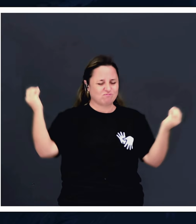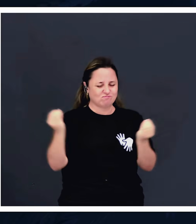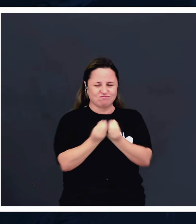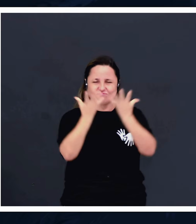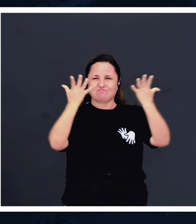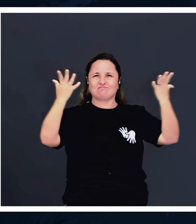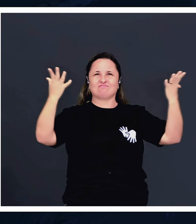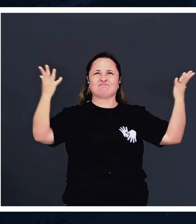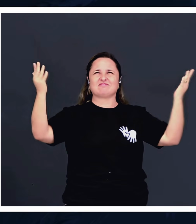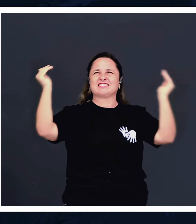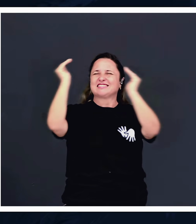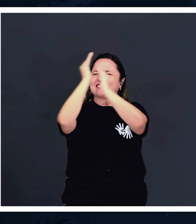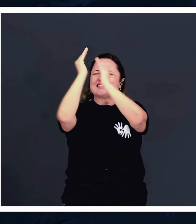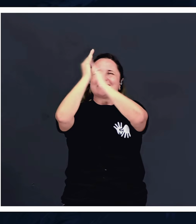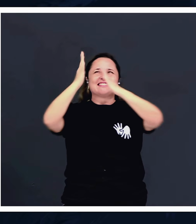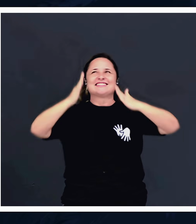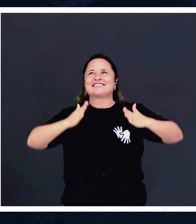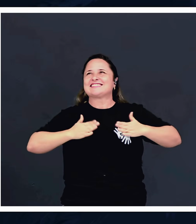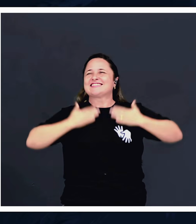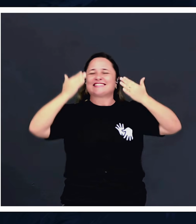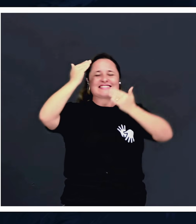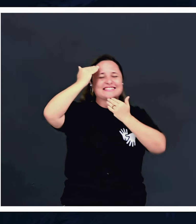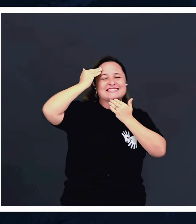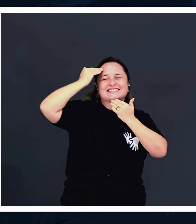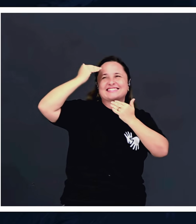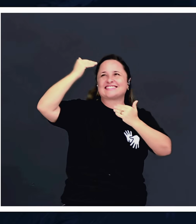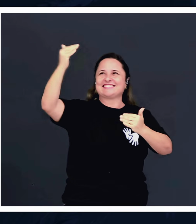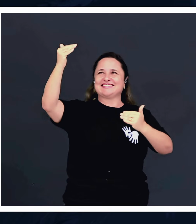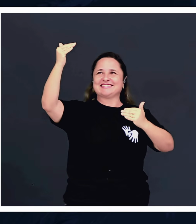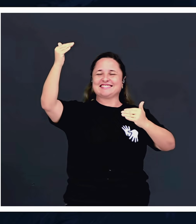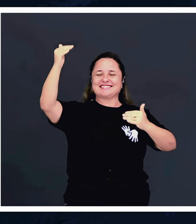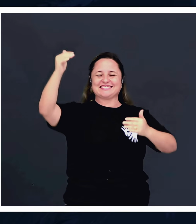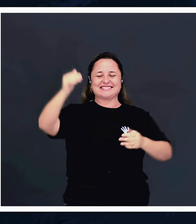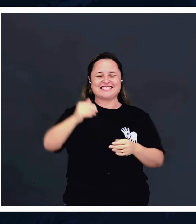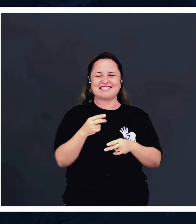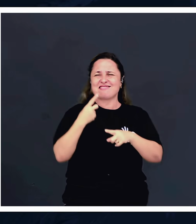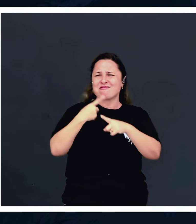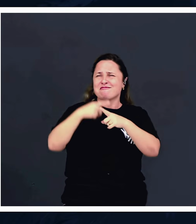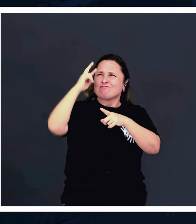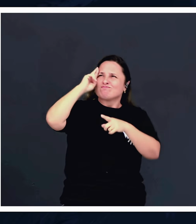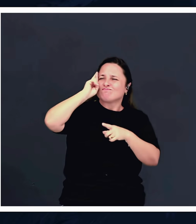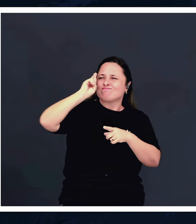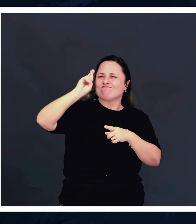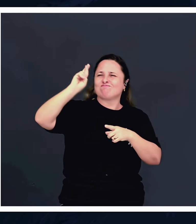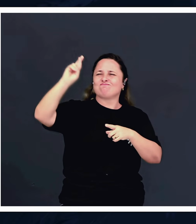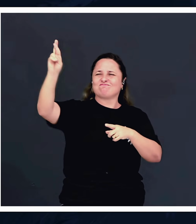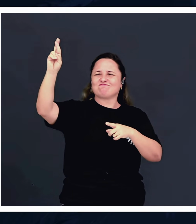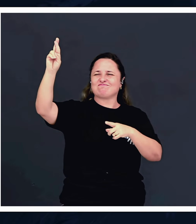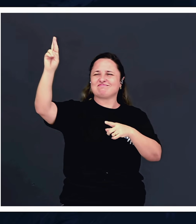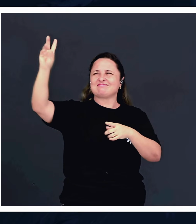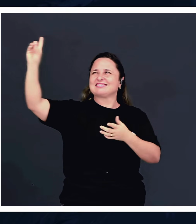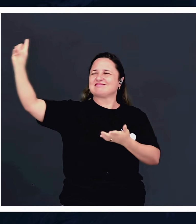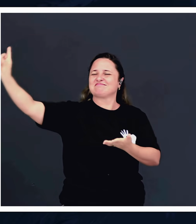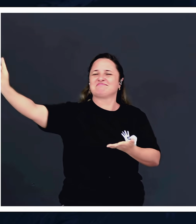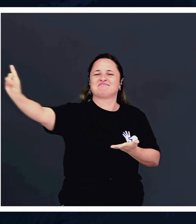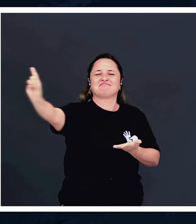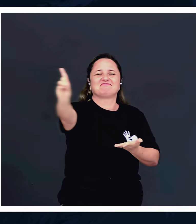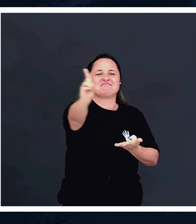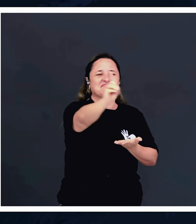nós te louvamos, Senhor. Nós te agradecemos, porque o Senhor é presente em